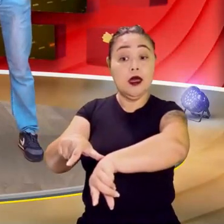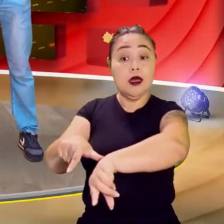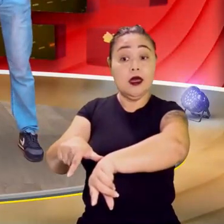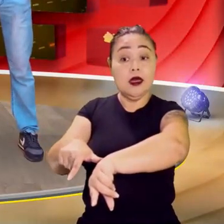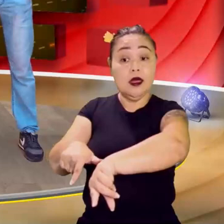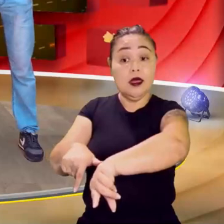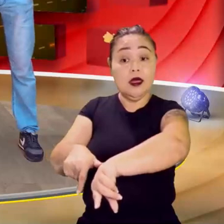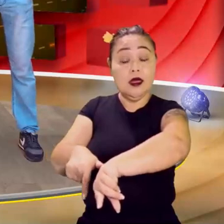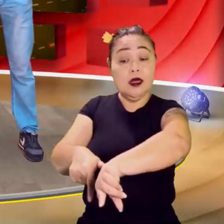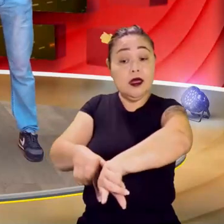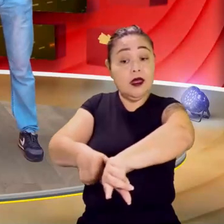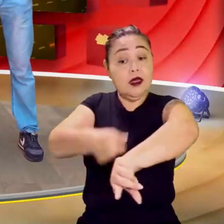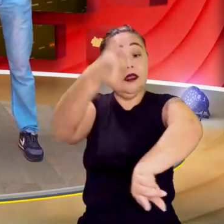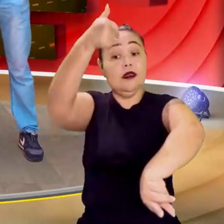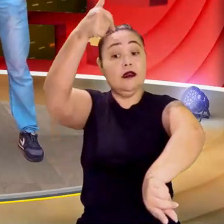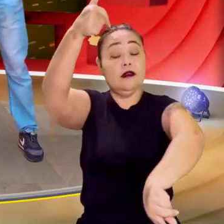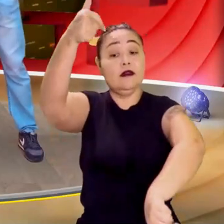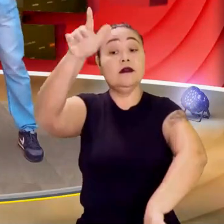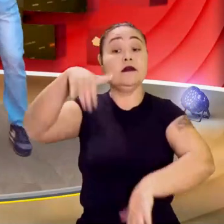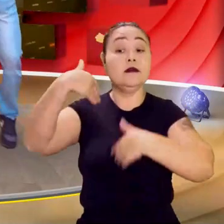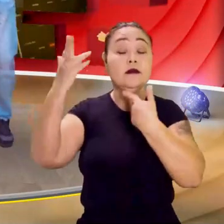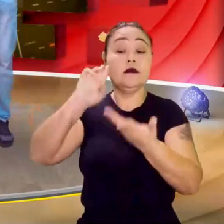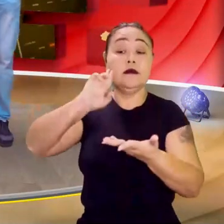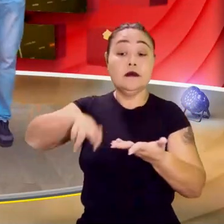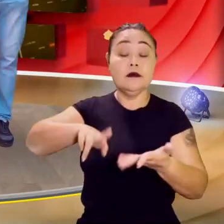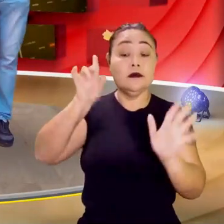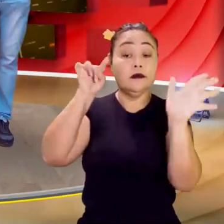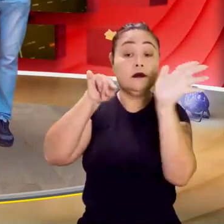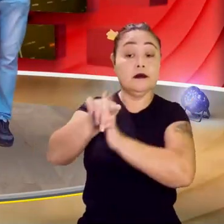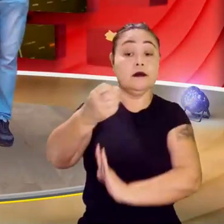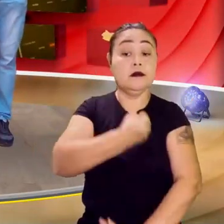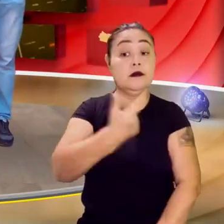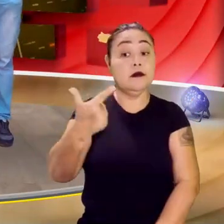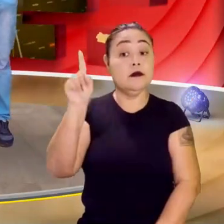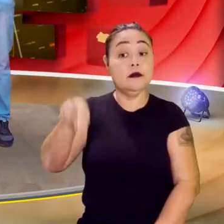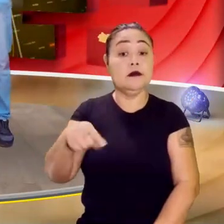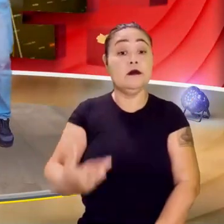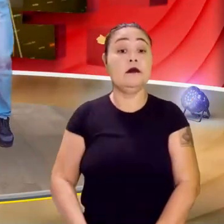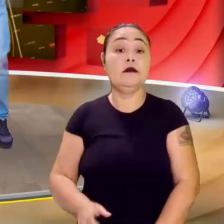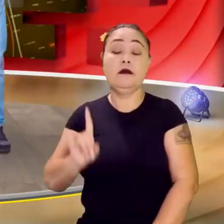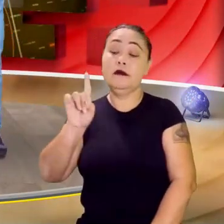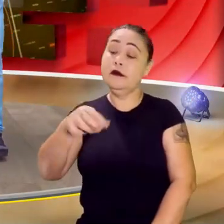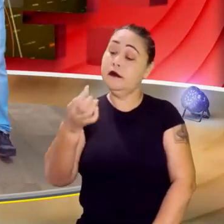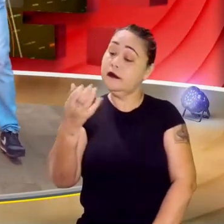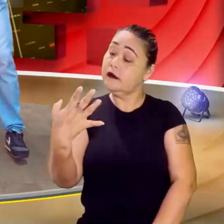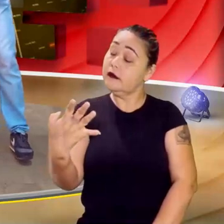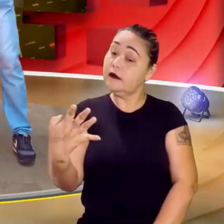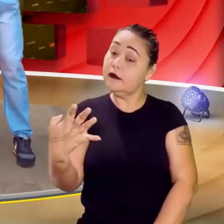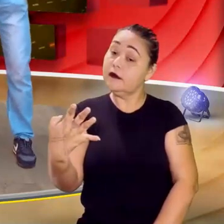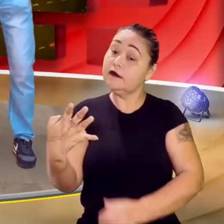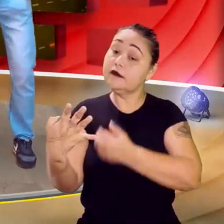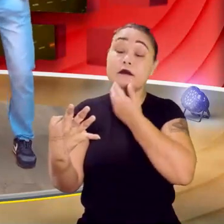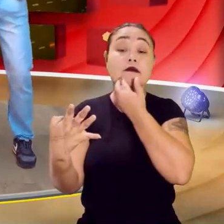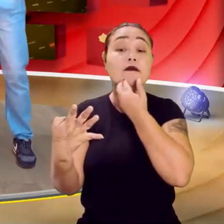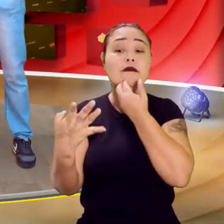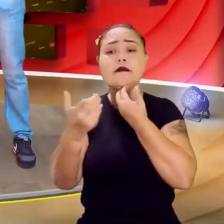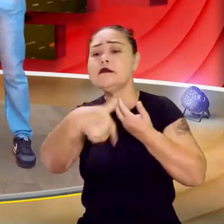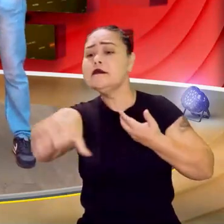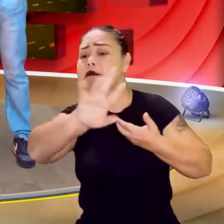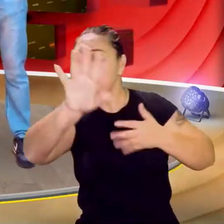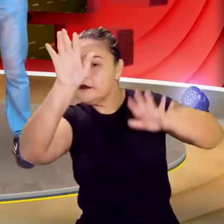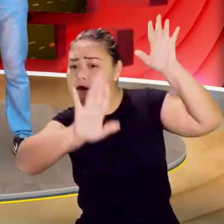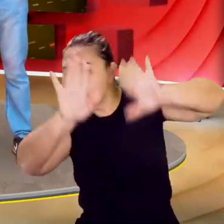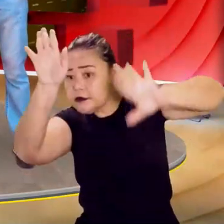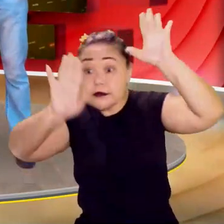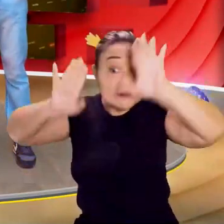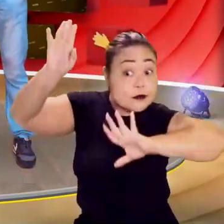Então a resposta da pergunta número 2 é 64. Uai, quem acertou aí? Levanta